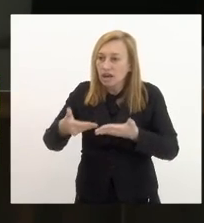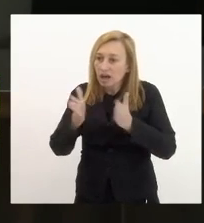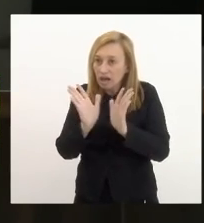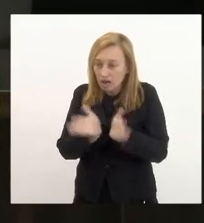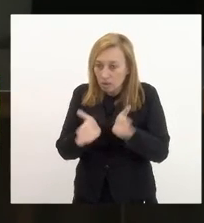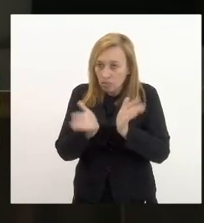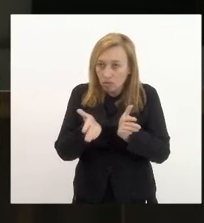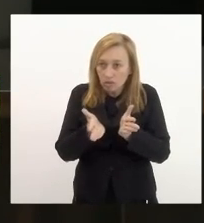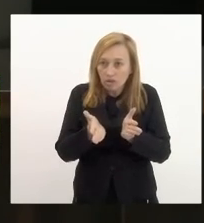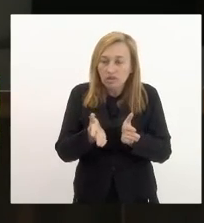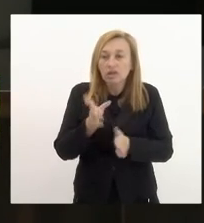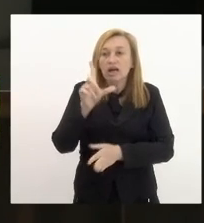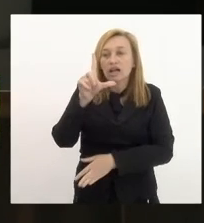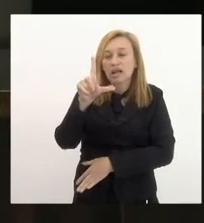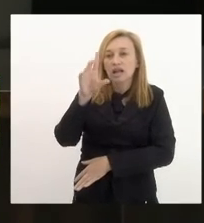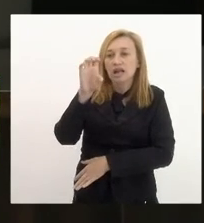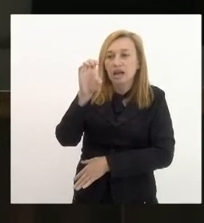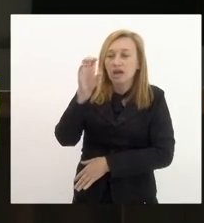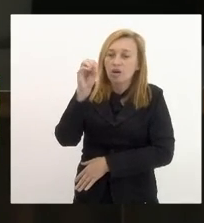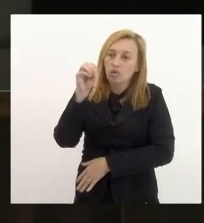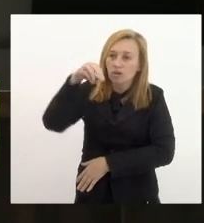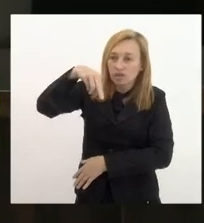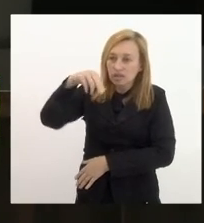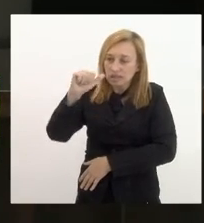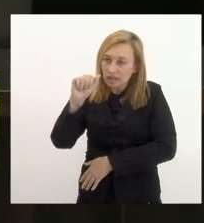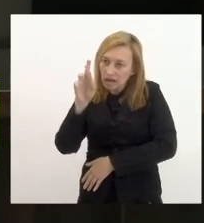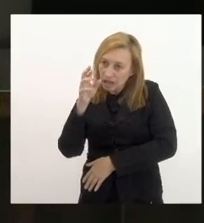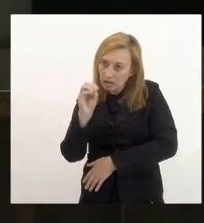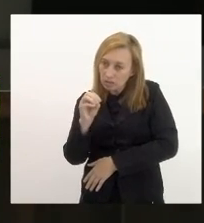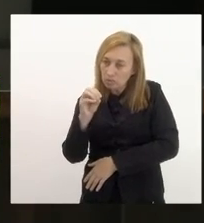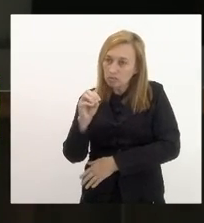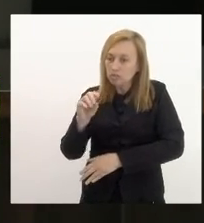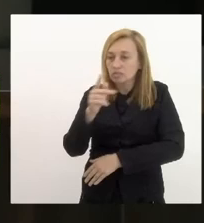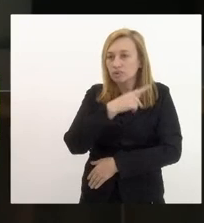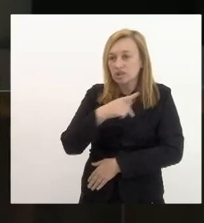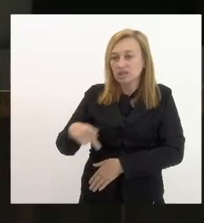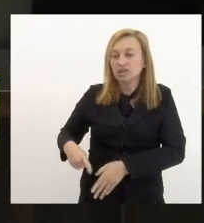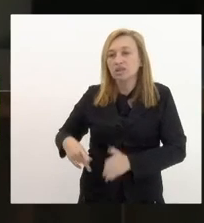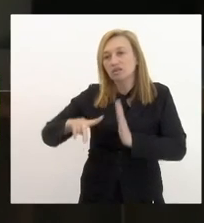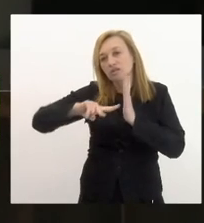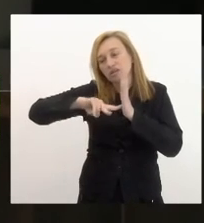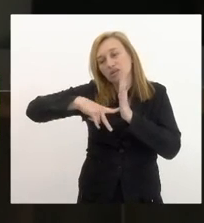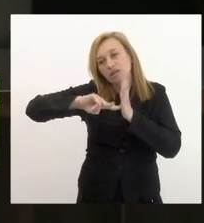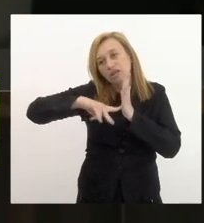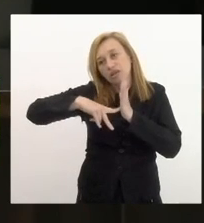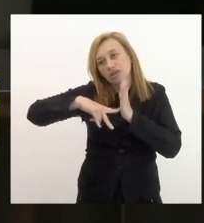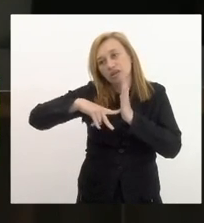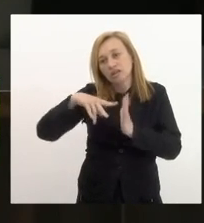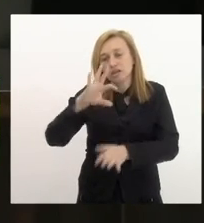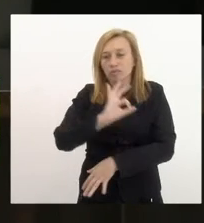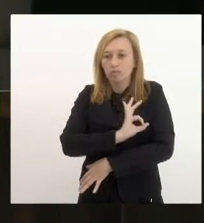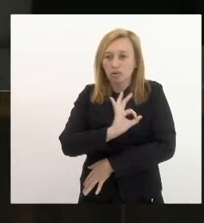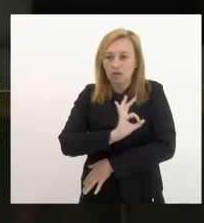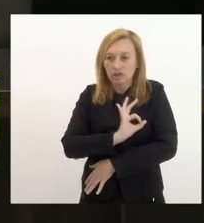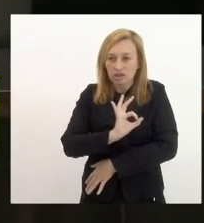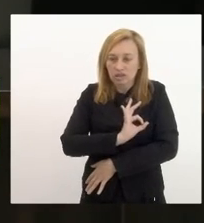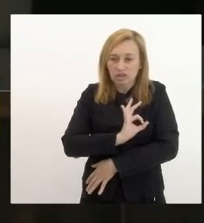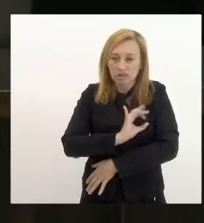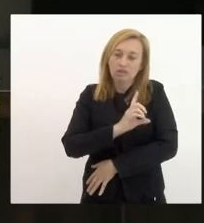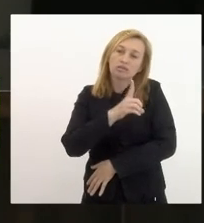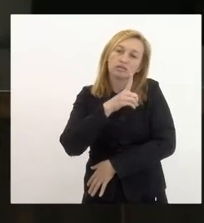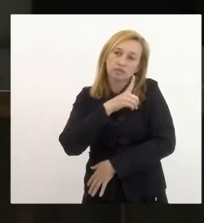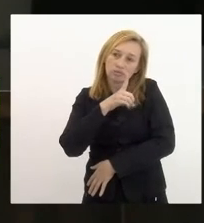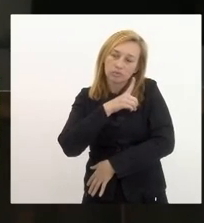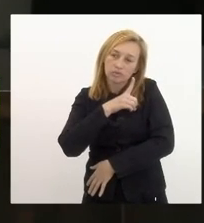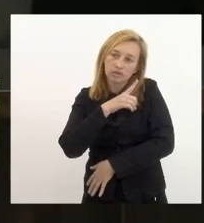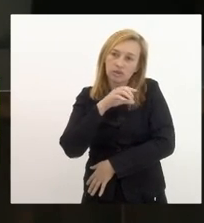o show Leonardo Affonso presidente do sindicatos da polícia dos Delegados de polícia